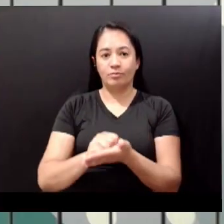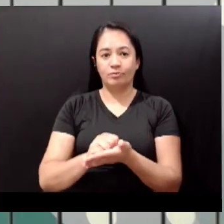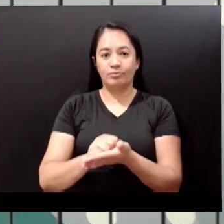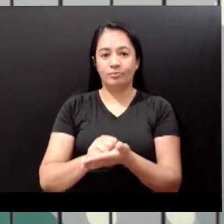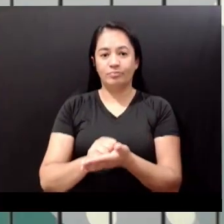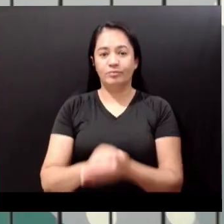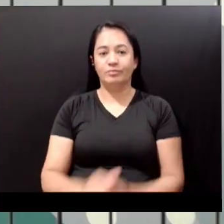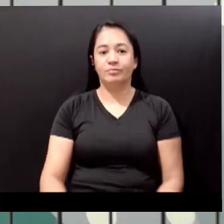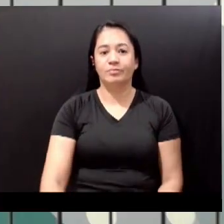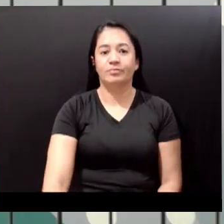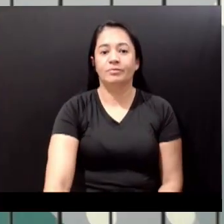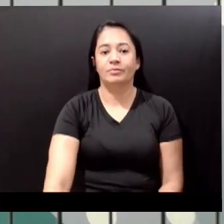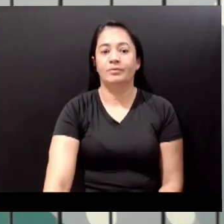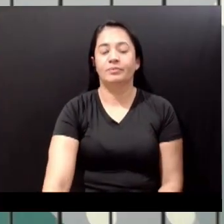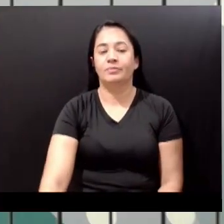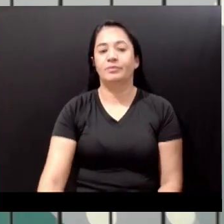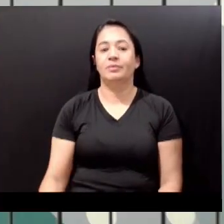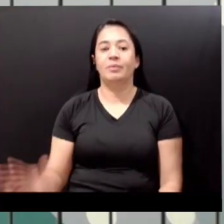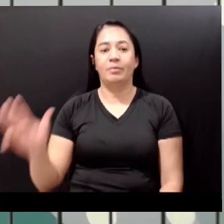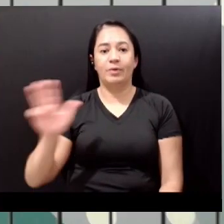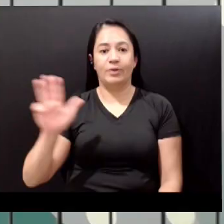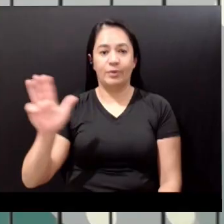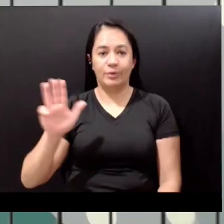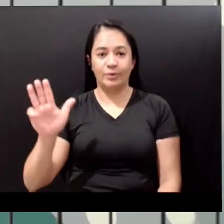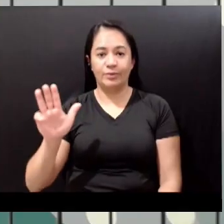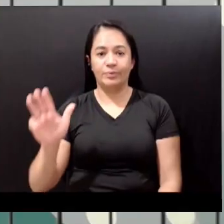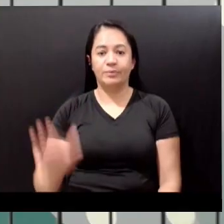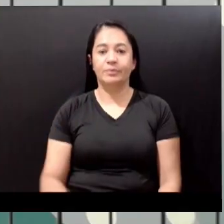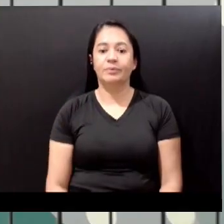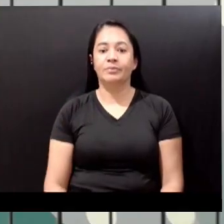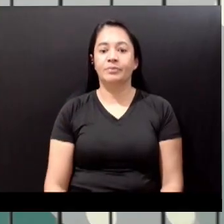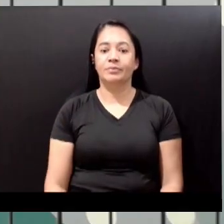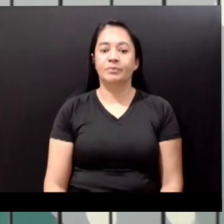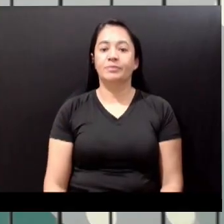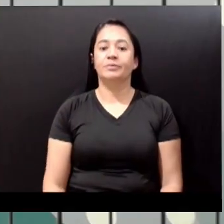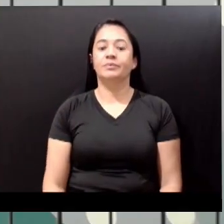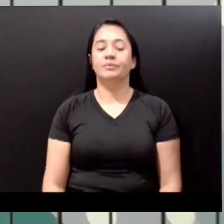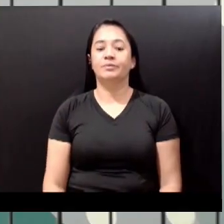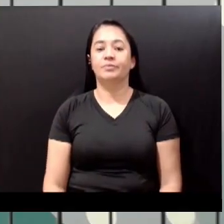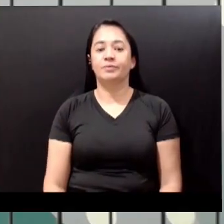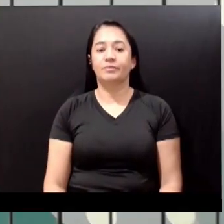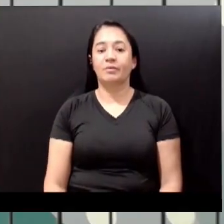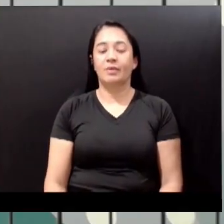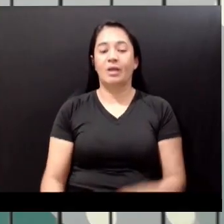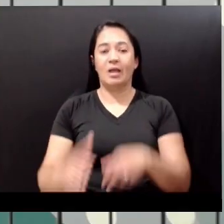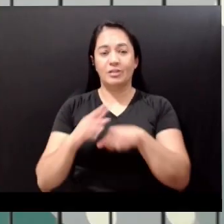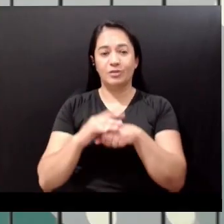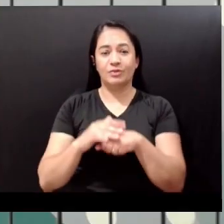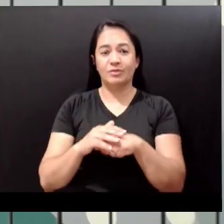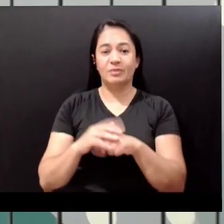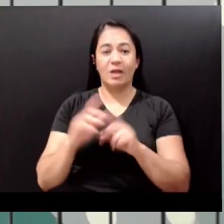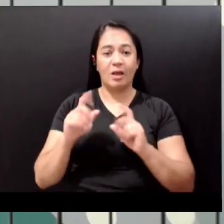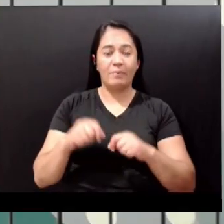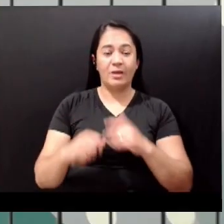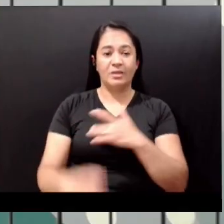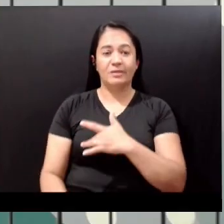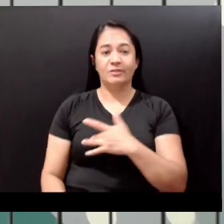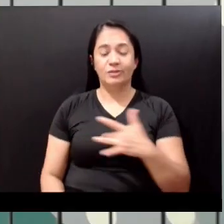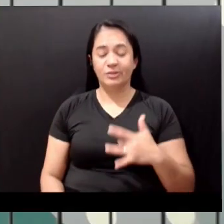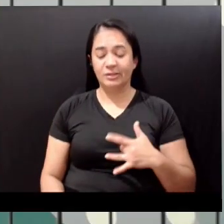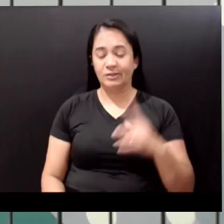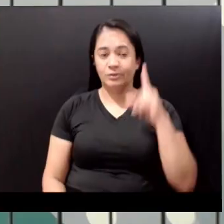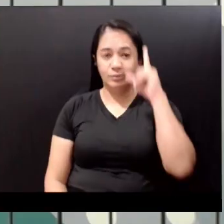sancionada sem vetos pelo presidente Luiz Inácio Lula da Silva. A fibromialgia é uma condição de